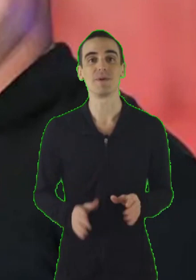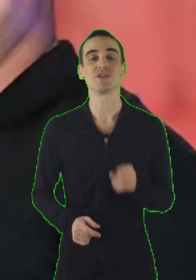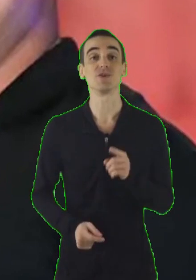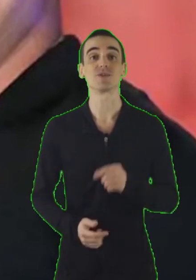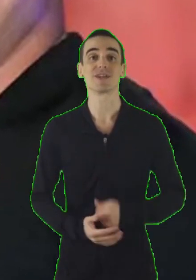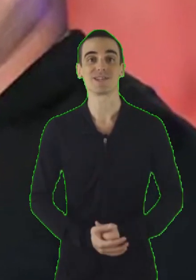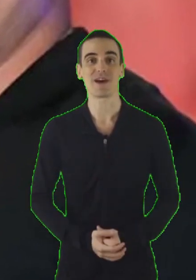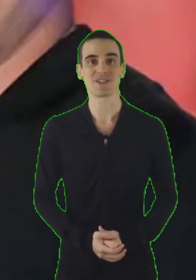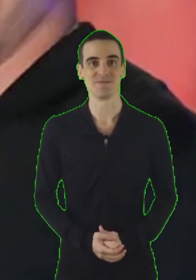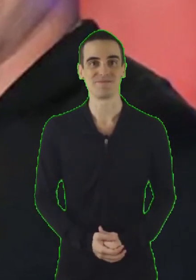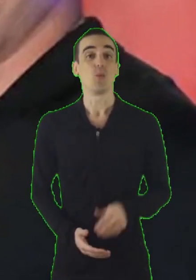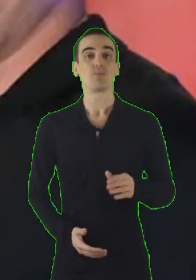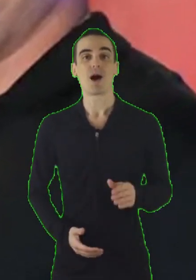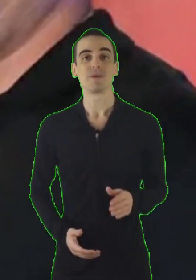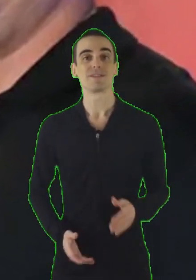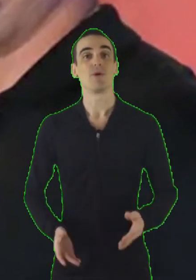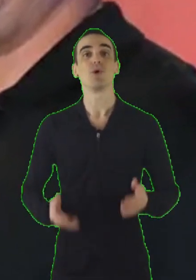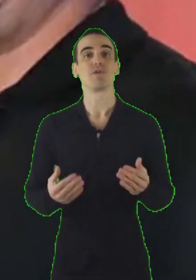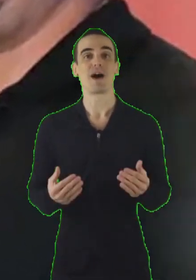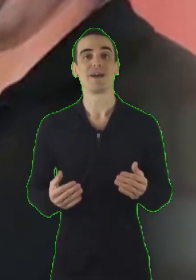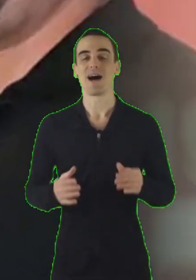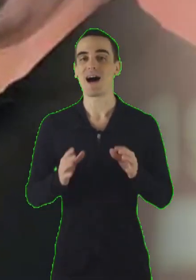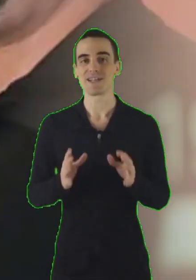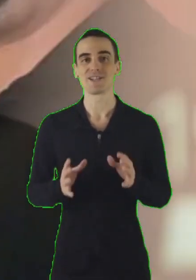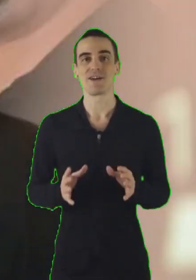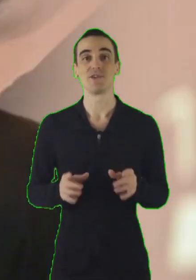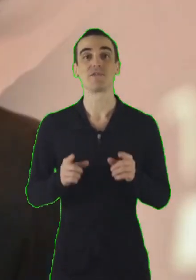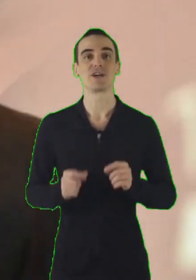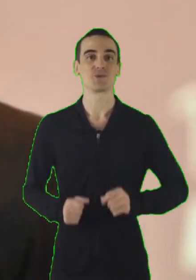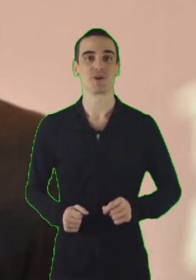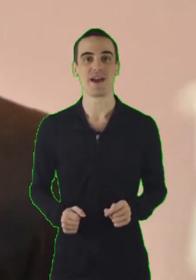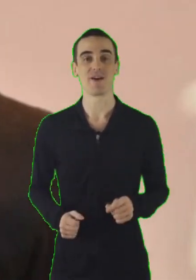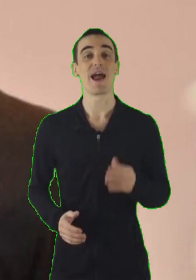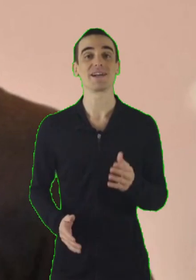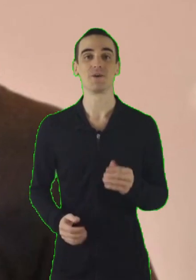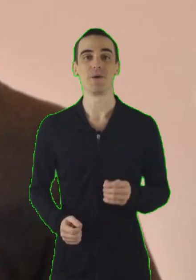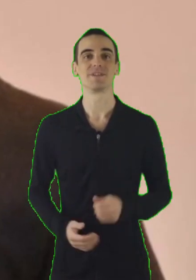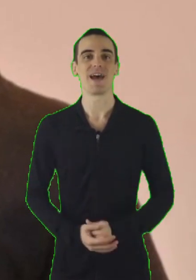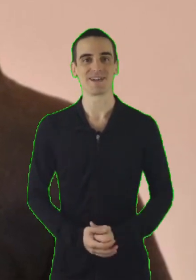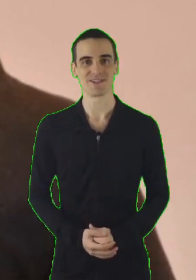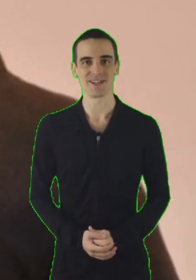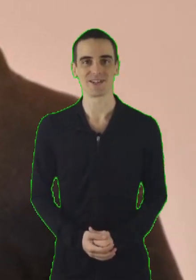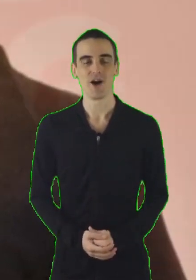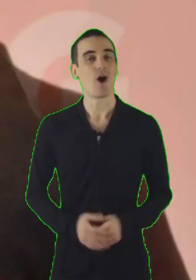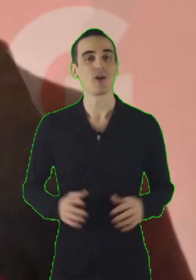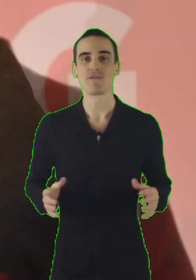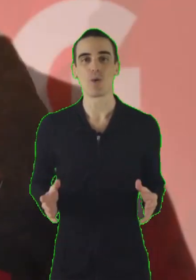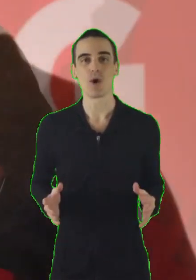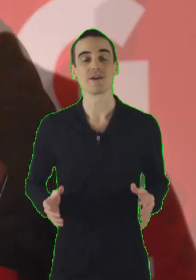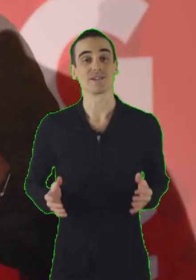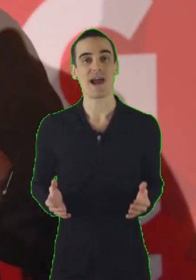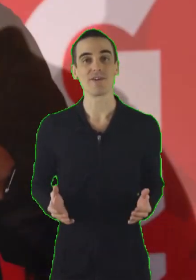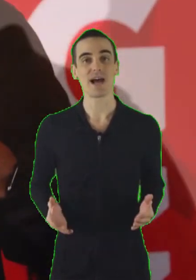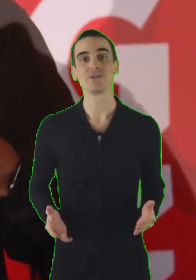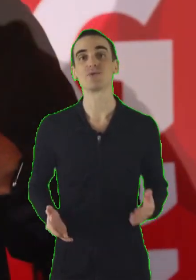uma análise exclusiva de Ronaldo sobre a possível contratação de um badalado jogador de Copa do Mundo. Esse jogador conquistou muitos títulos pelo Bayern